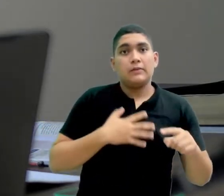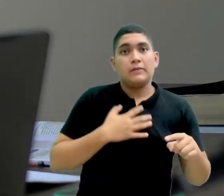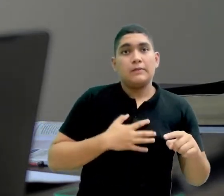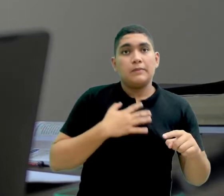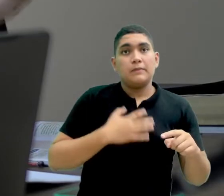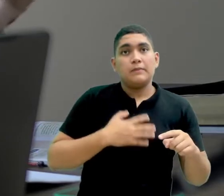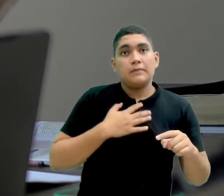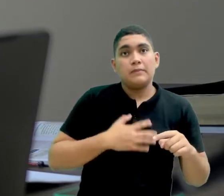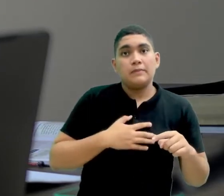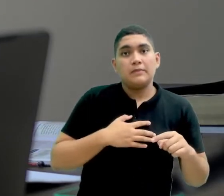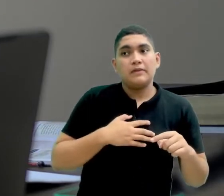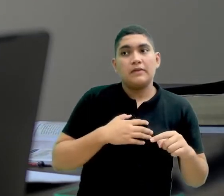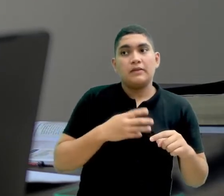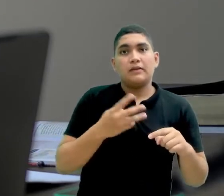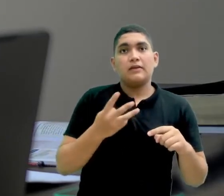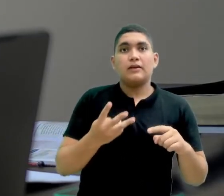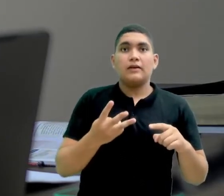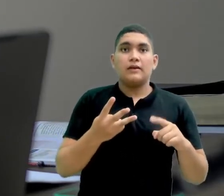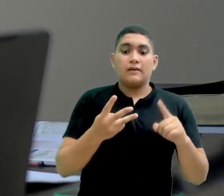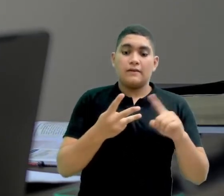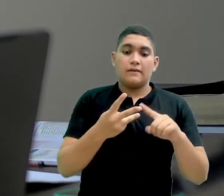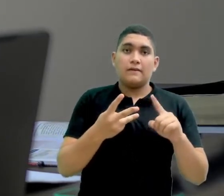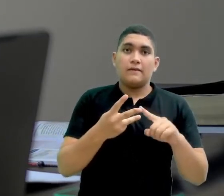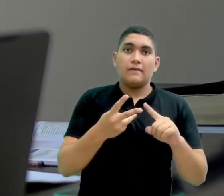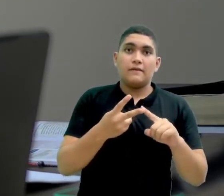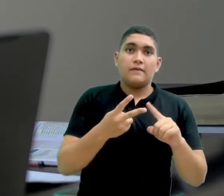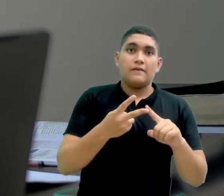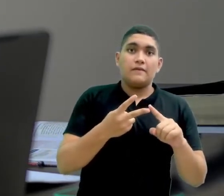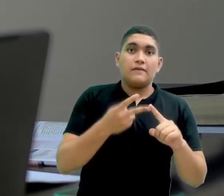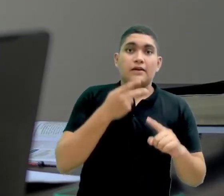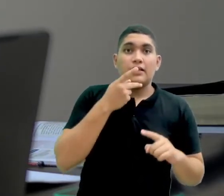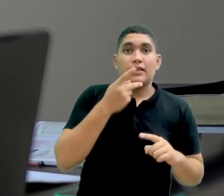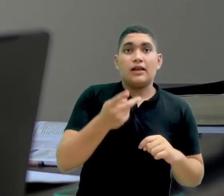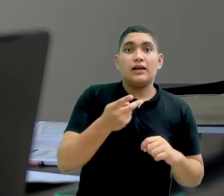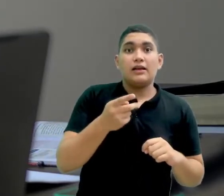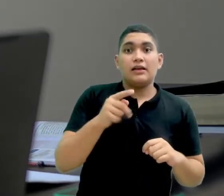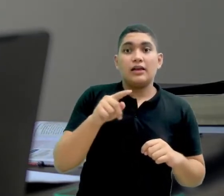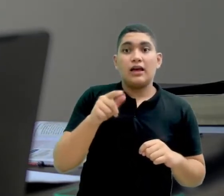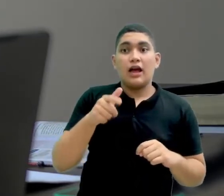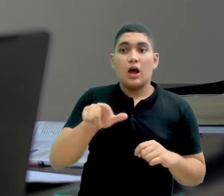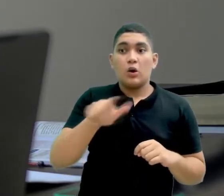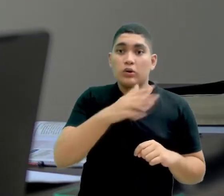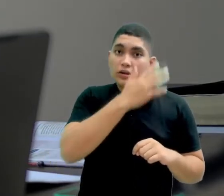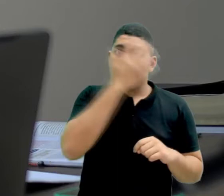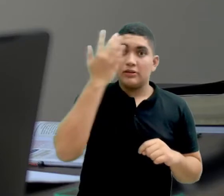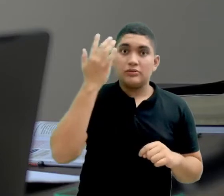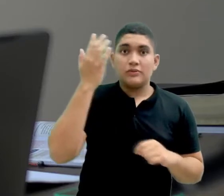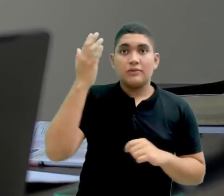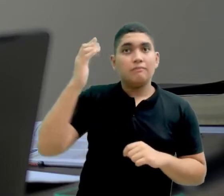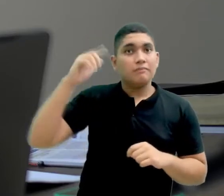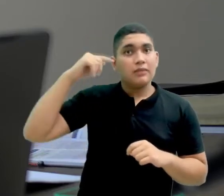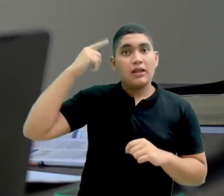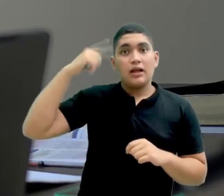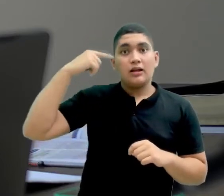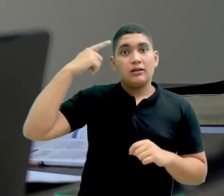falar, chamar o outro de raca, louco, ou seja, expressões que visam